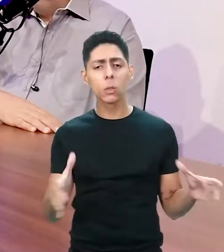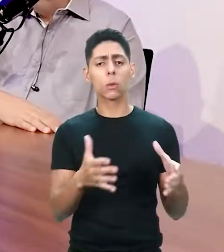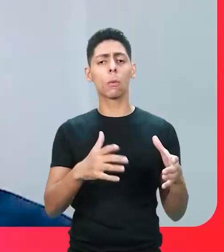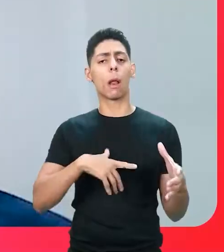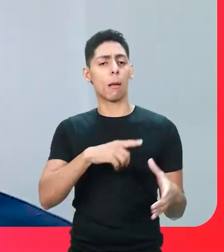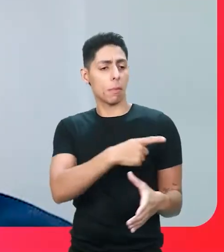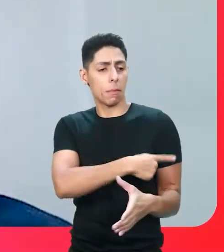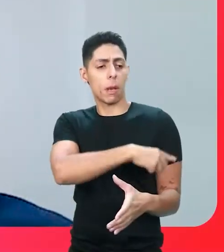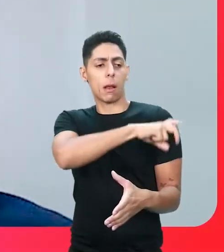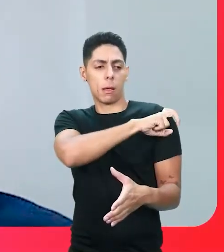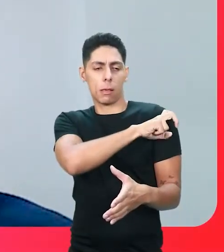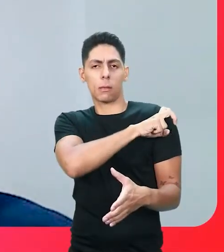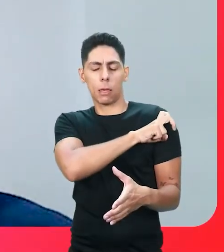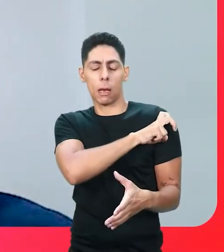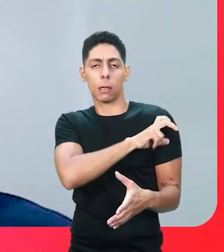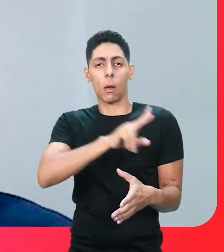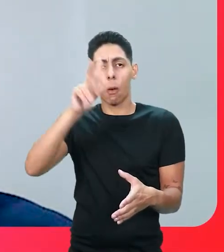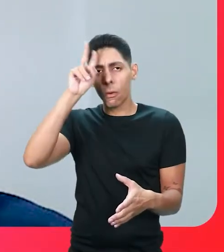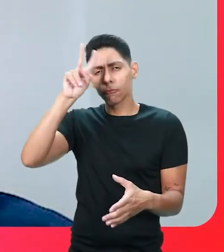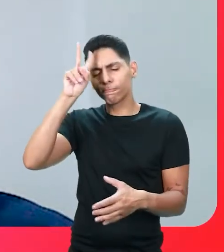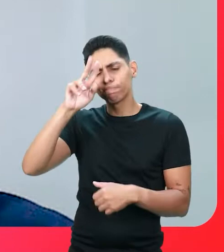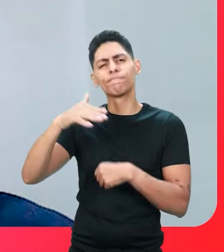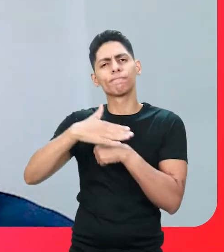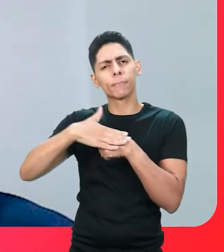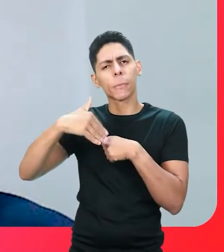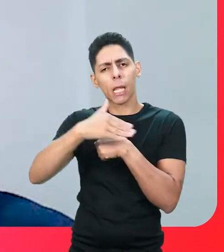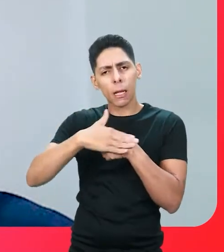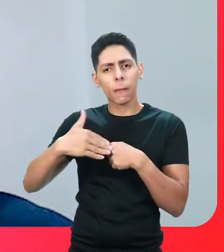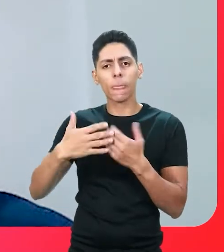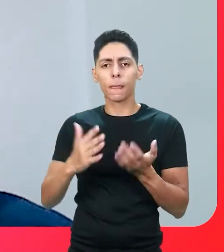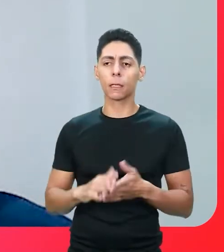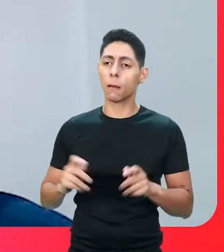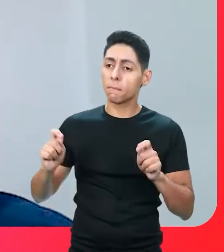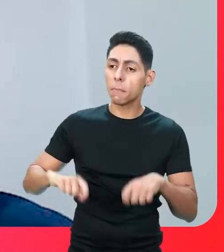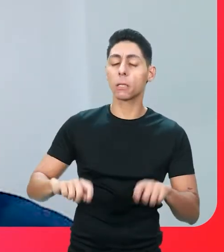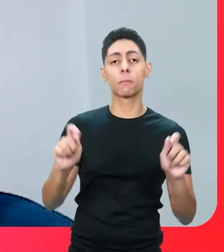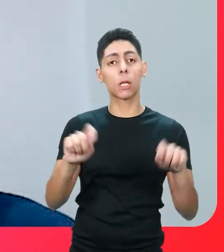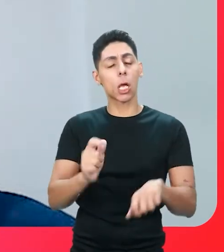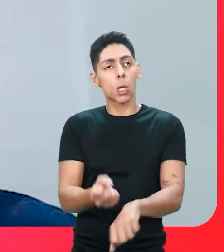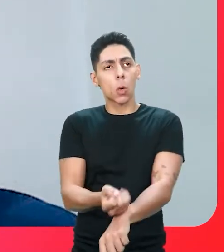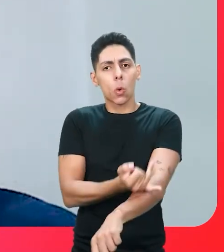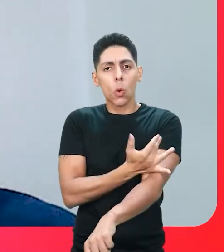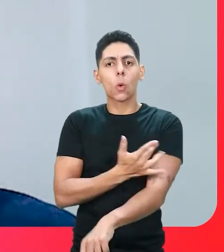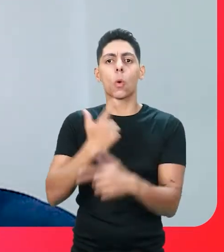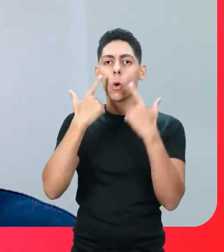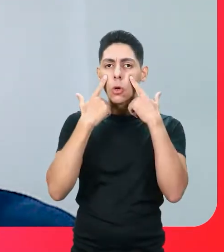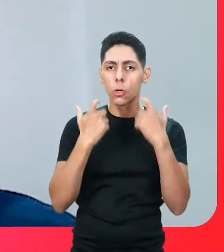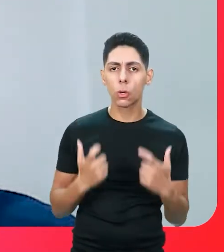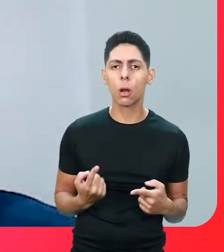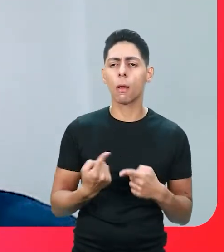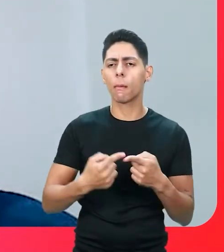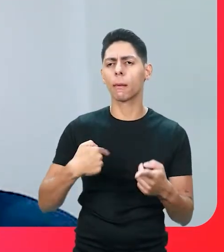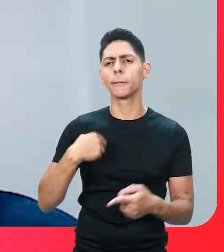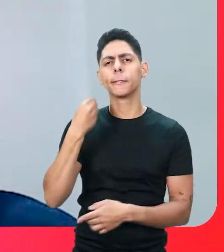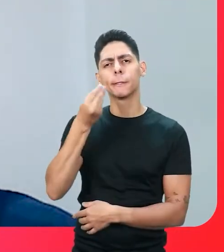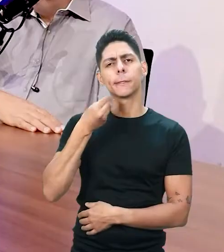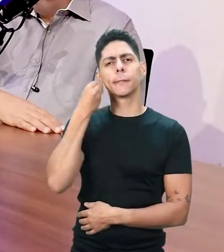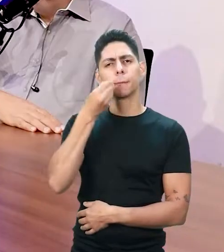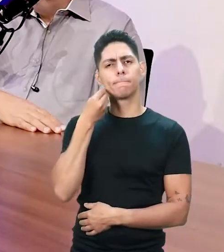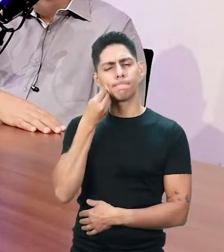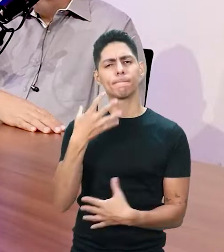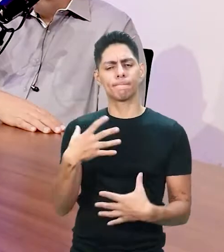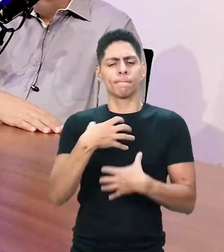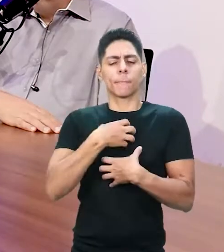série, que eu guardo com muito carinho os nomes, porque é capaz até de eu me emocionar aqui e chorar, porque eu experimentei na